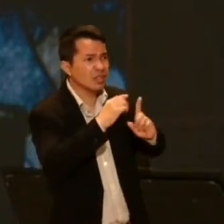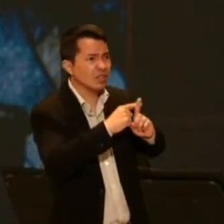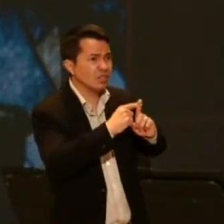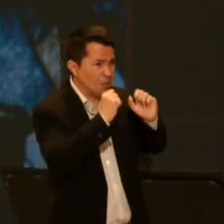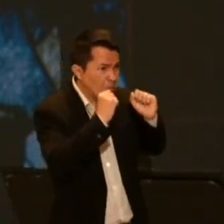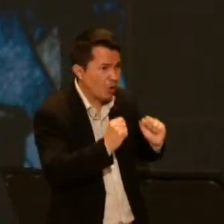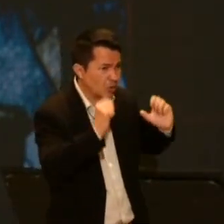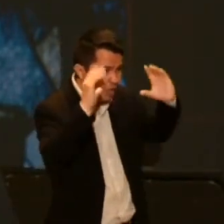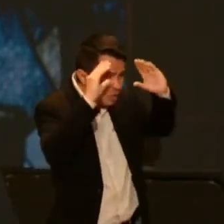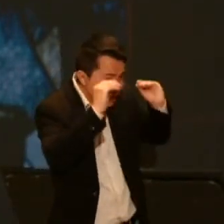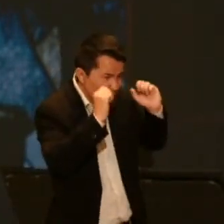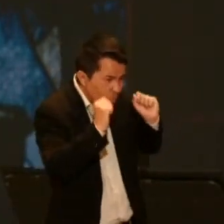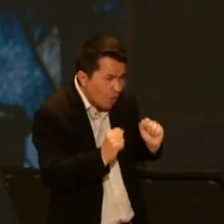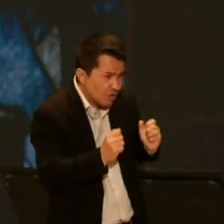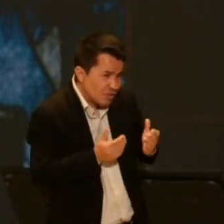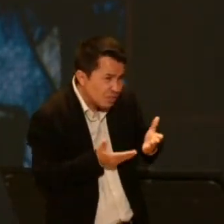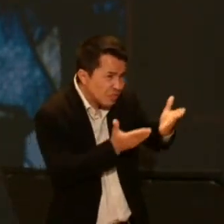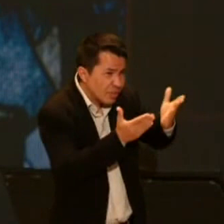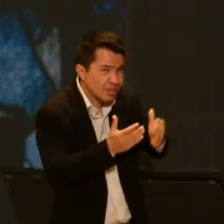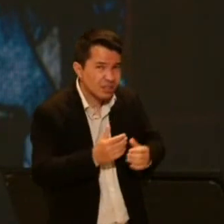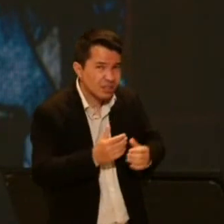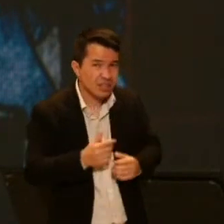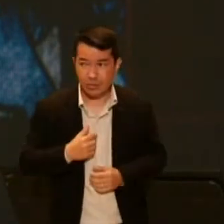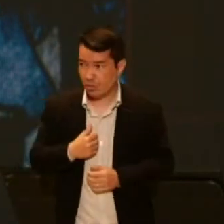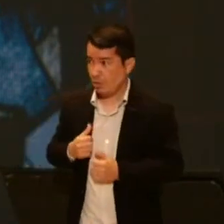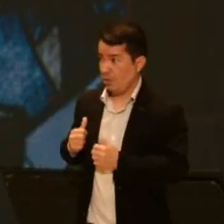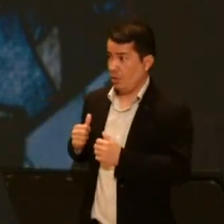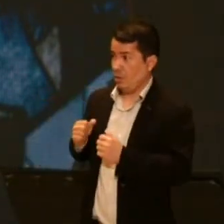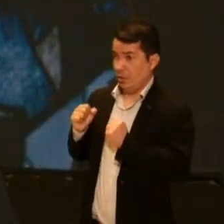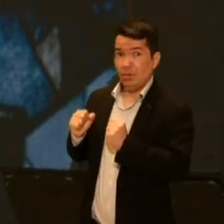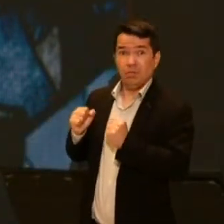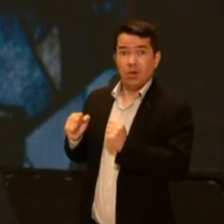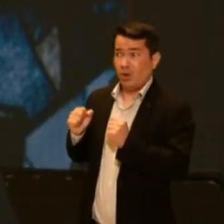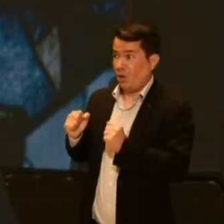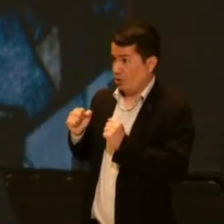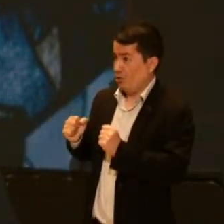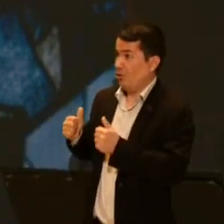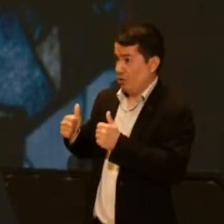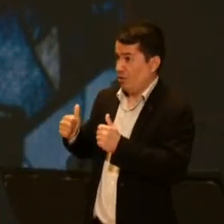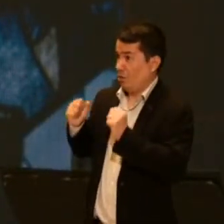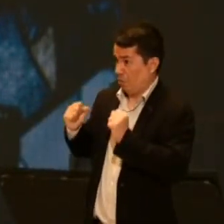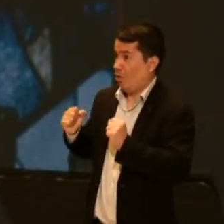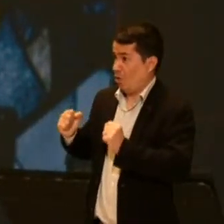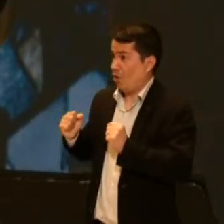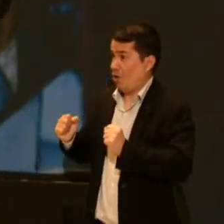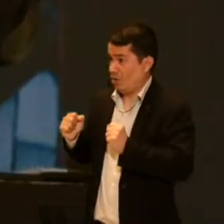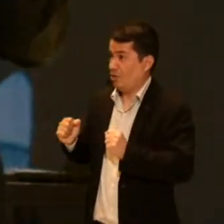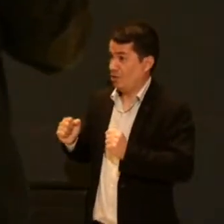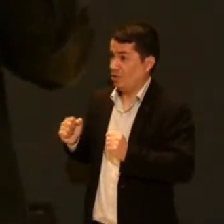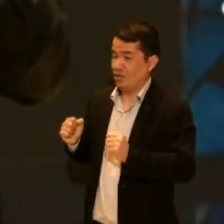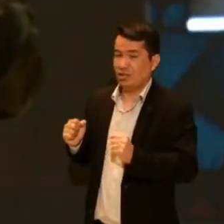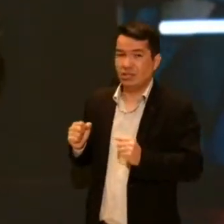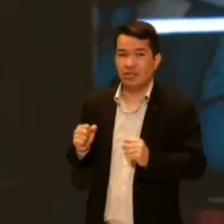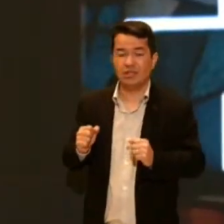e eu quero participar de um culto assim. Sabe, queridos, as pessoas não estão buscando